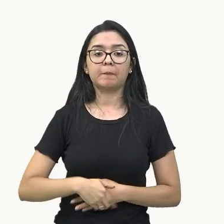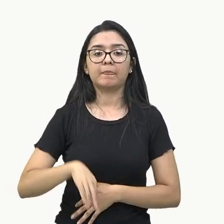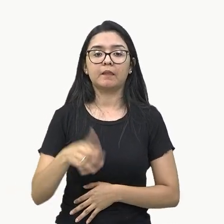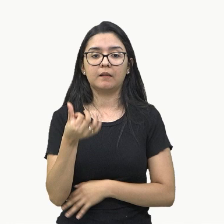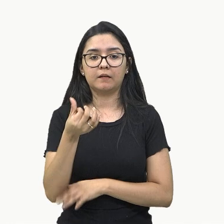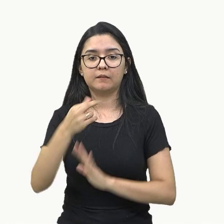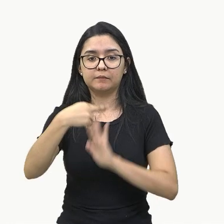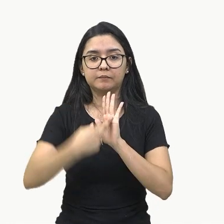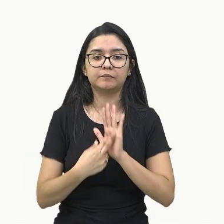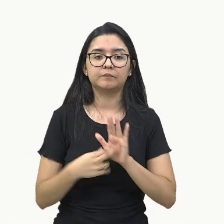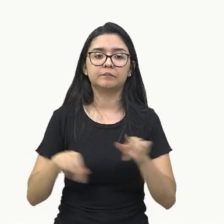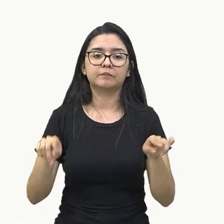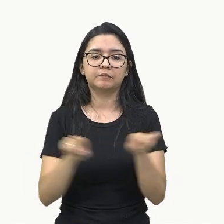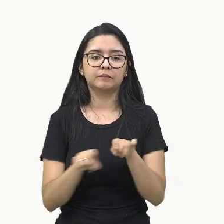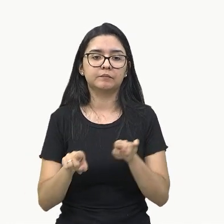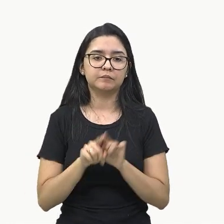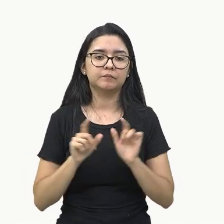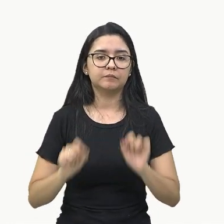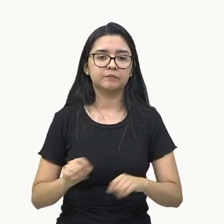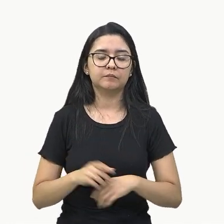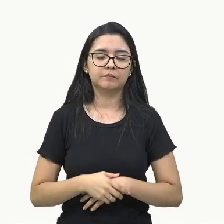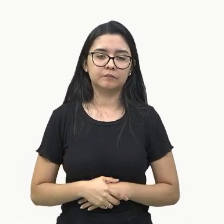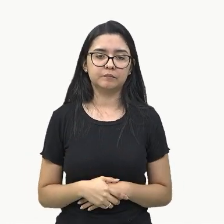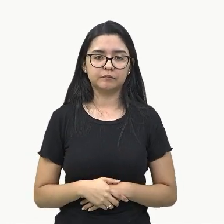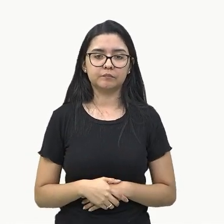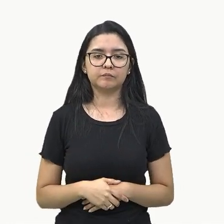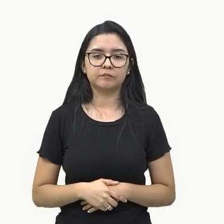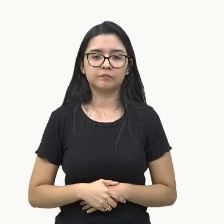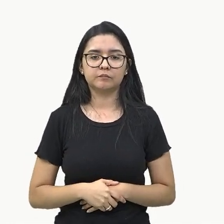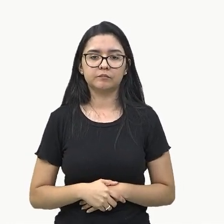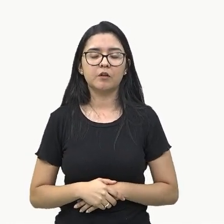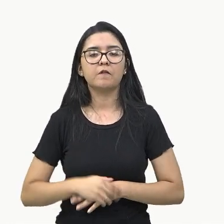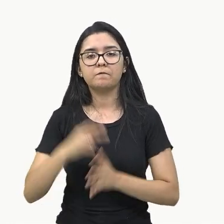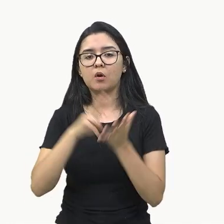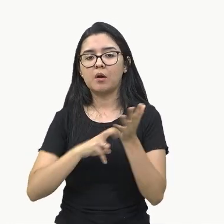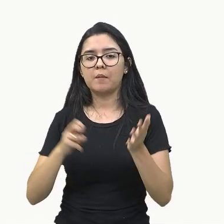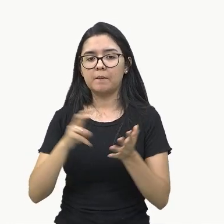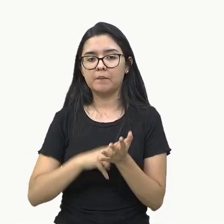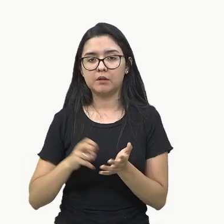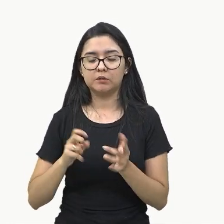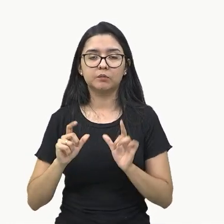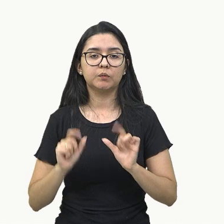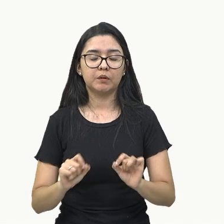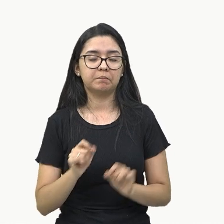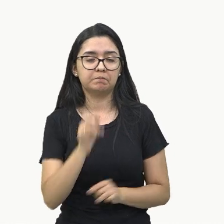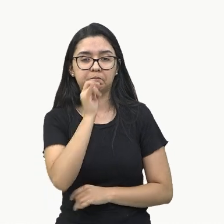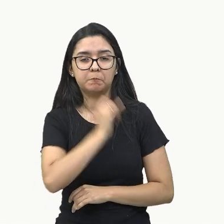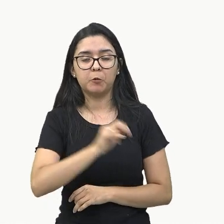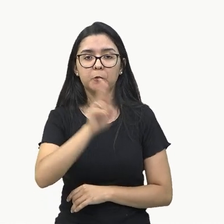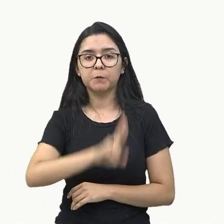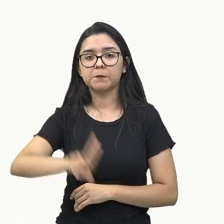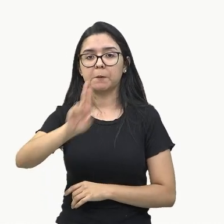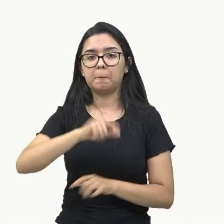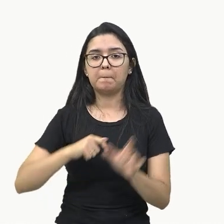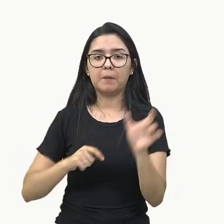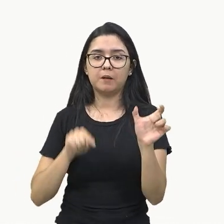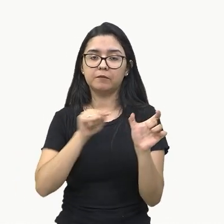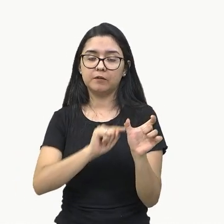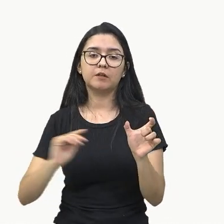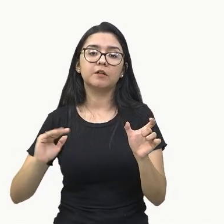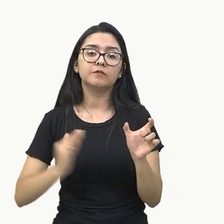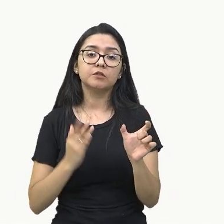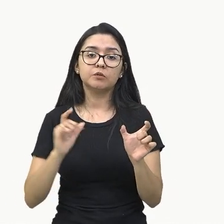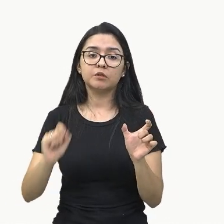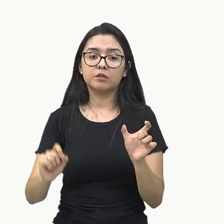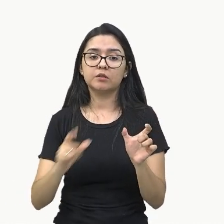E encadeamentos vocabulários, que são esses encadeamentos vocabulários, quando eu utilizo palavras que geralmente não